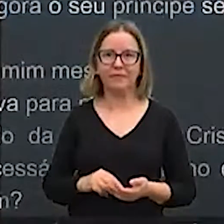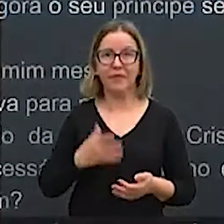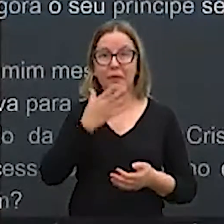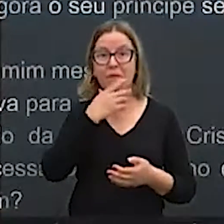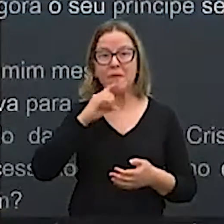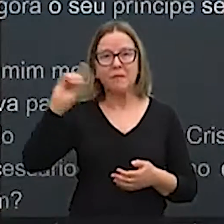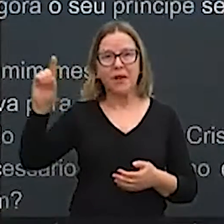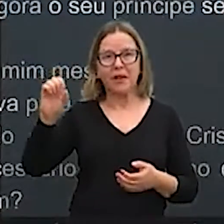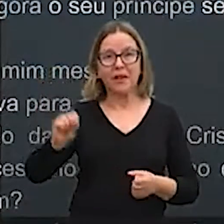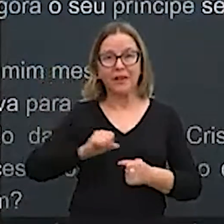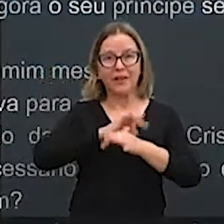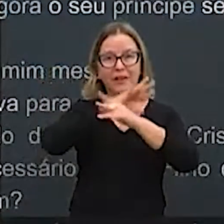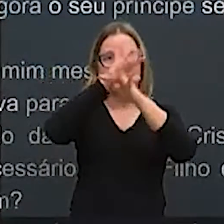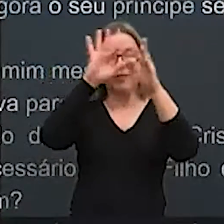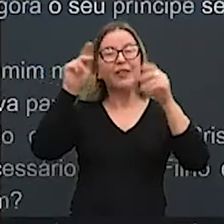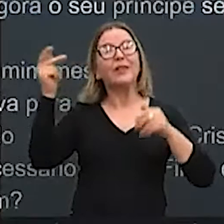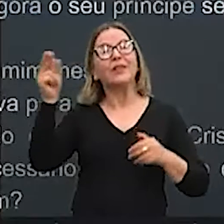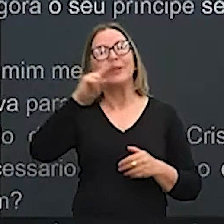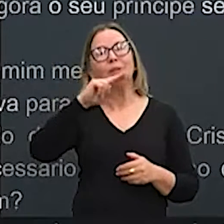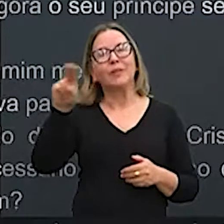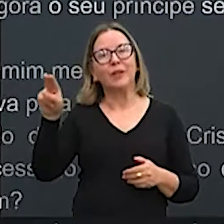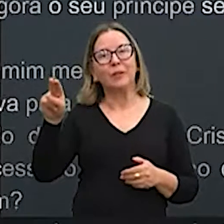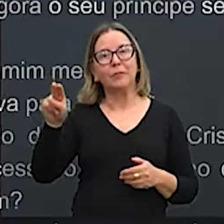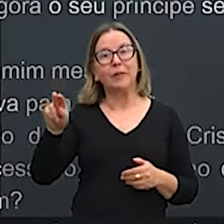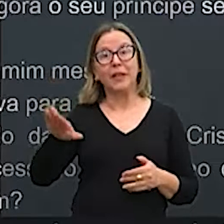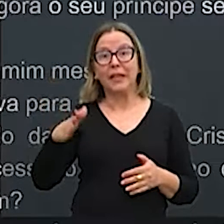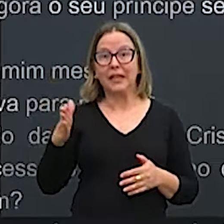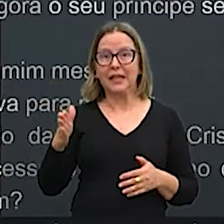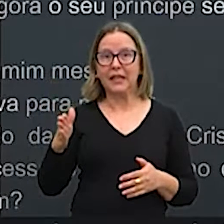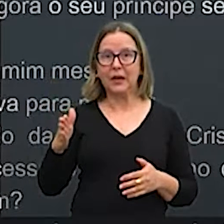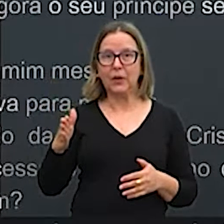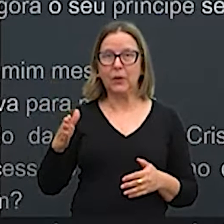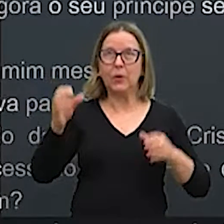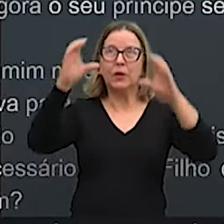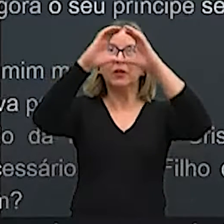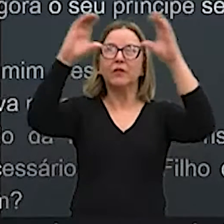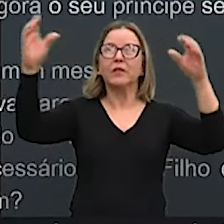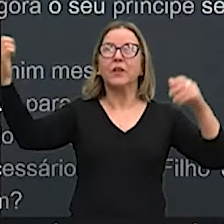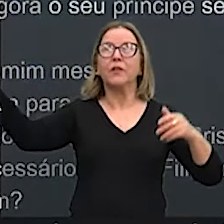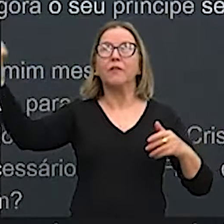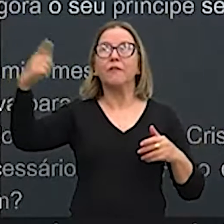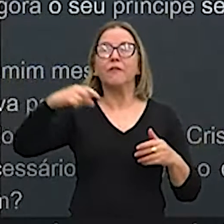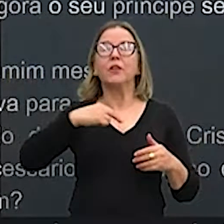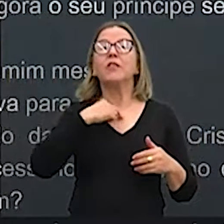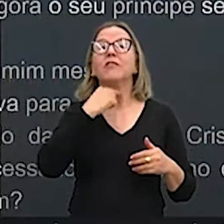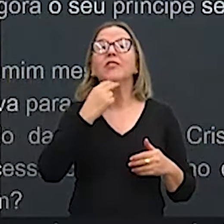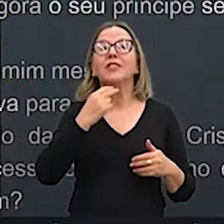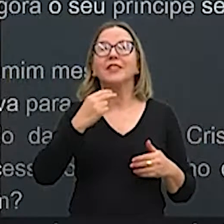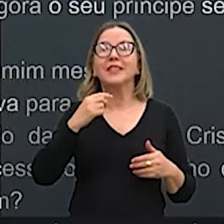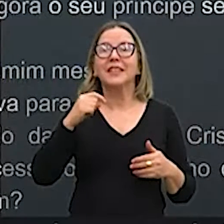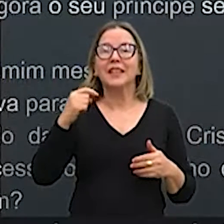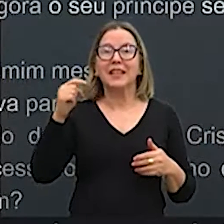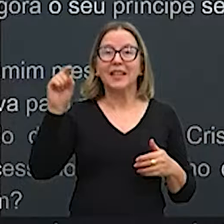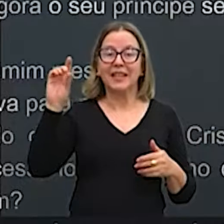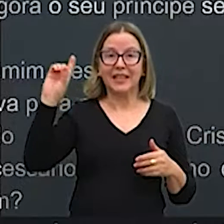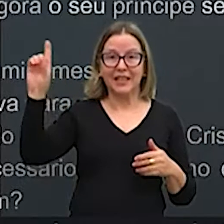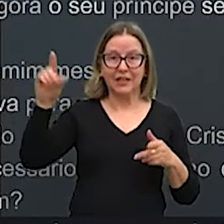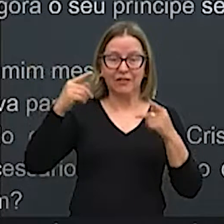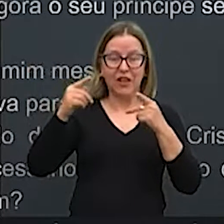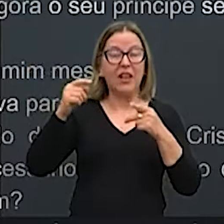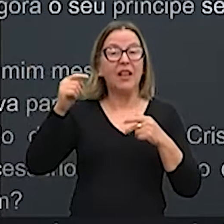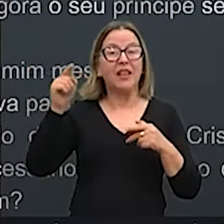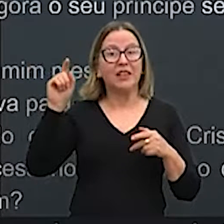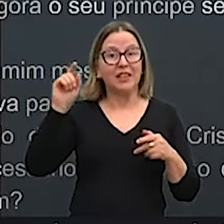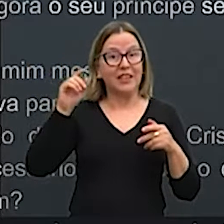Pai, glorifica o teu nome. Então veio uma voz do céu. Eu já o glorifiquei e ainda